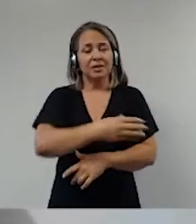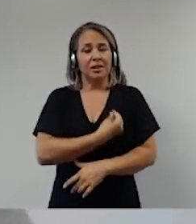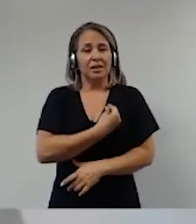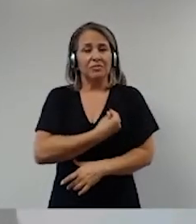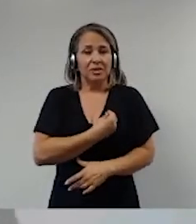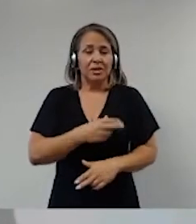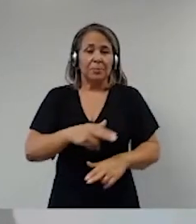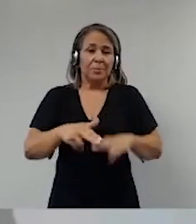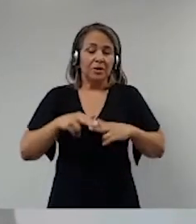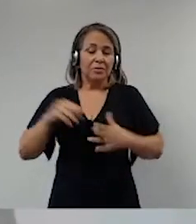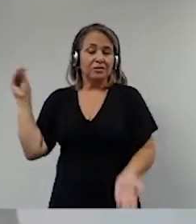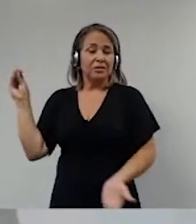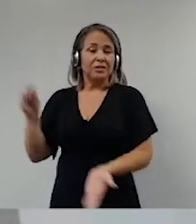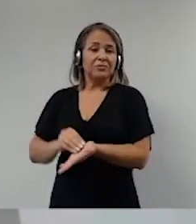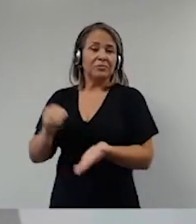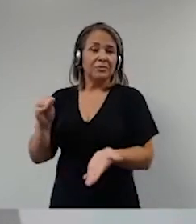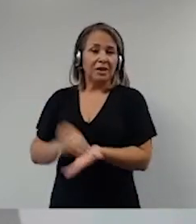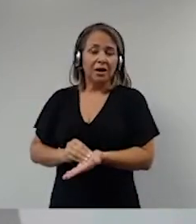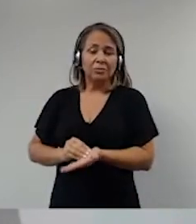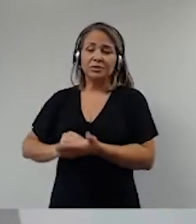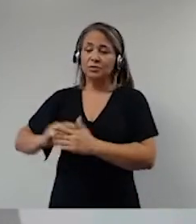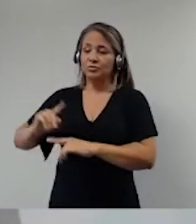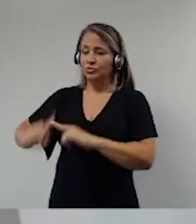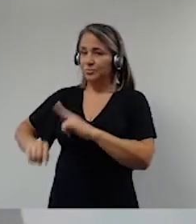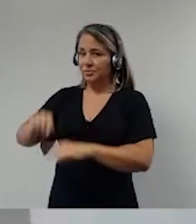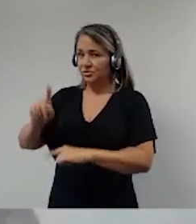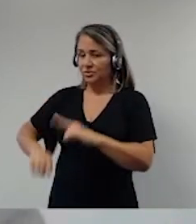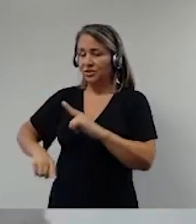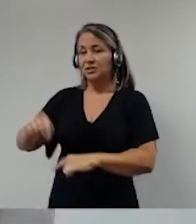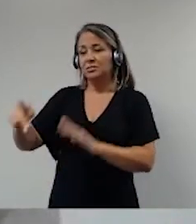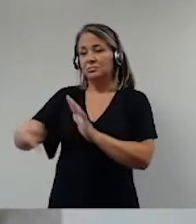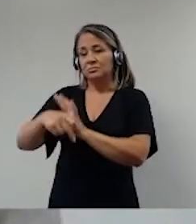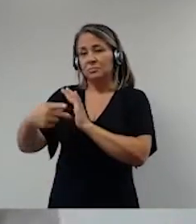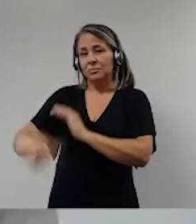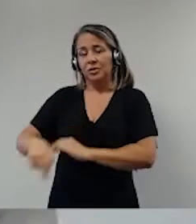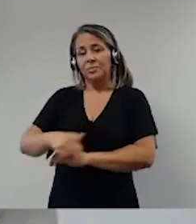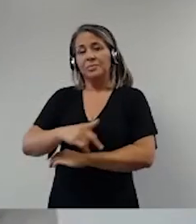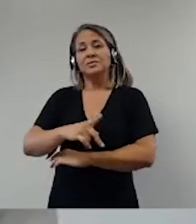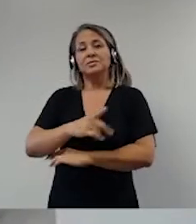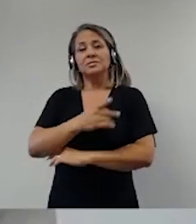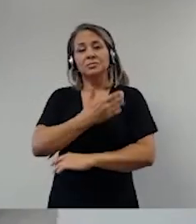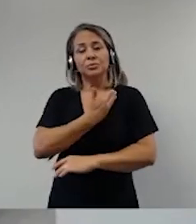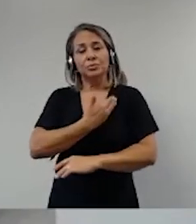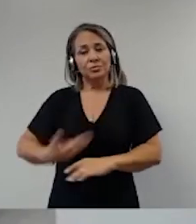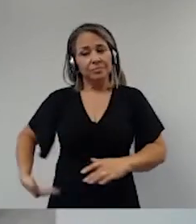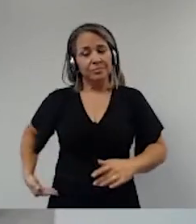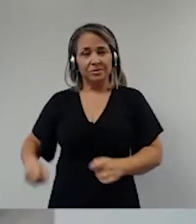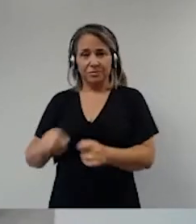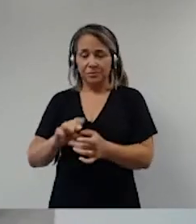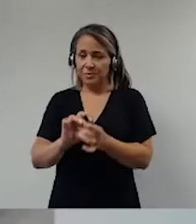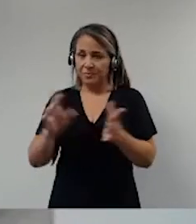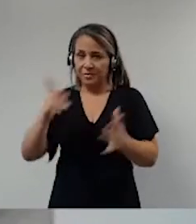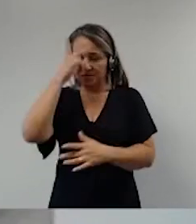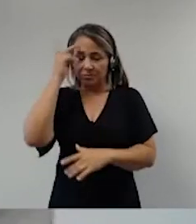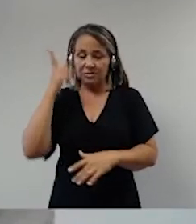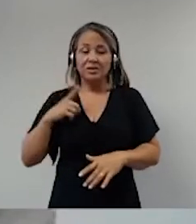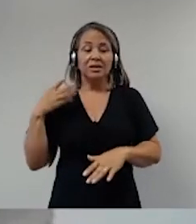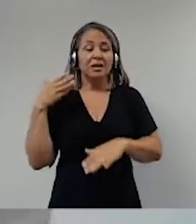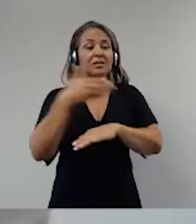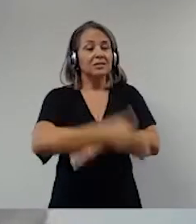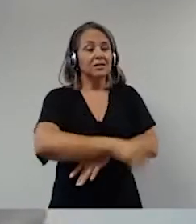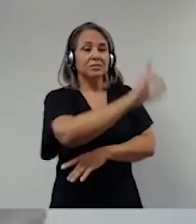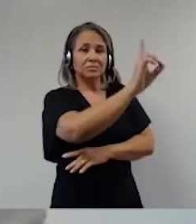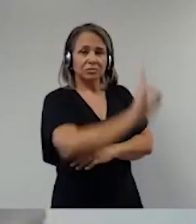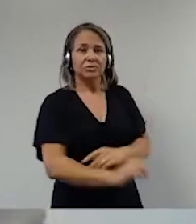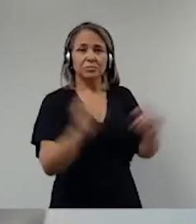da ausência de medidas estatais que permitem os indivíduos ter acesso a direitos